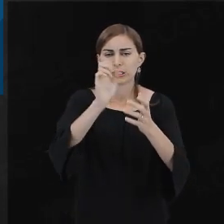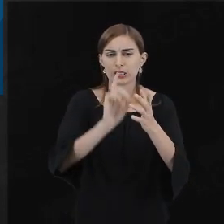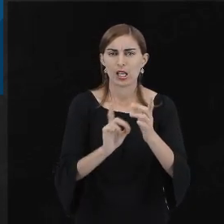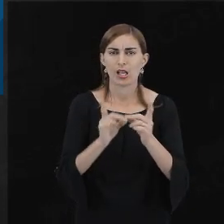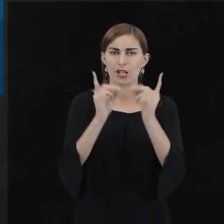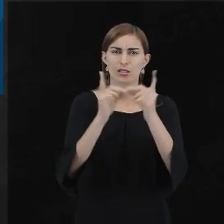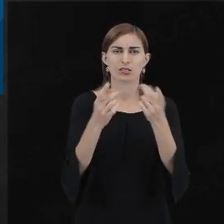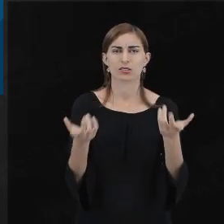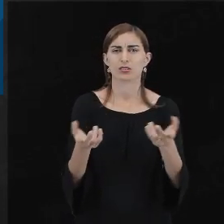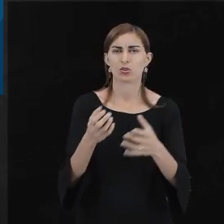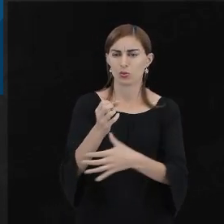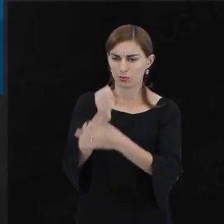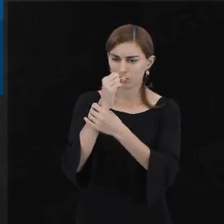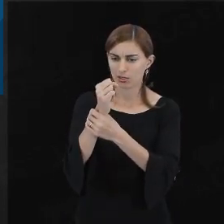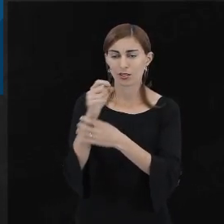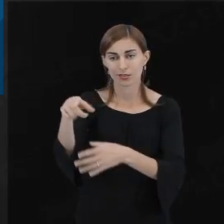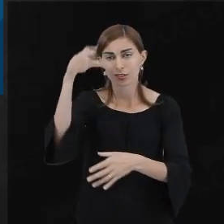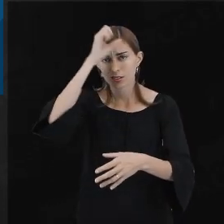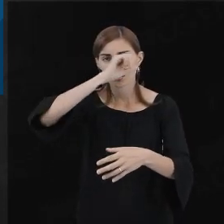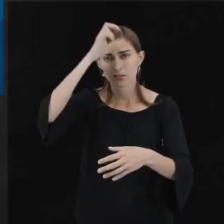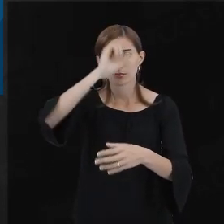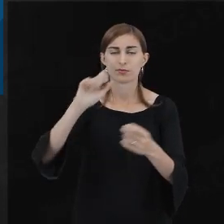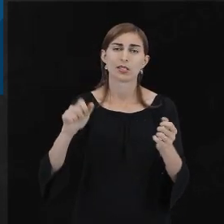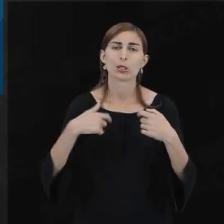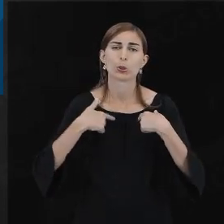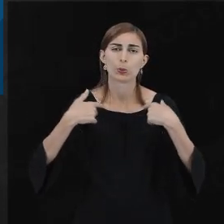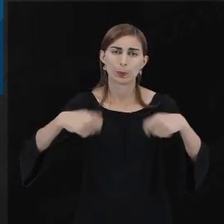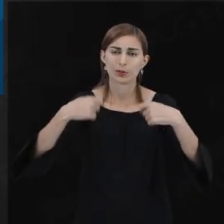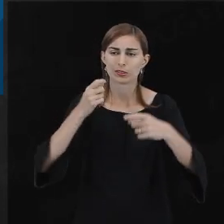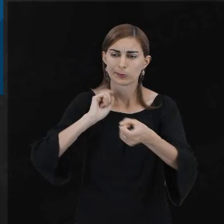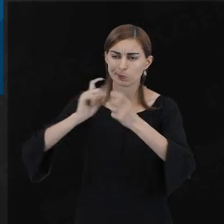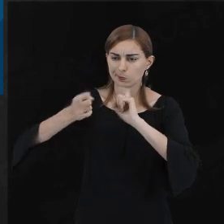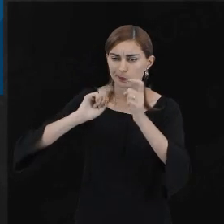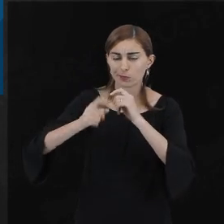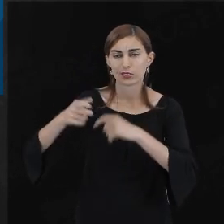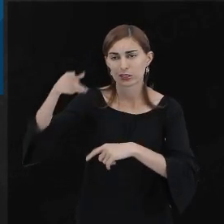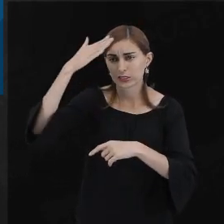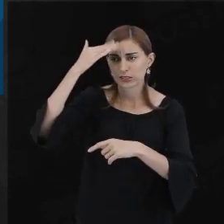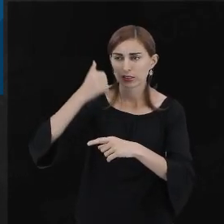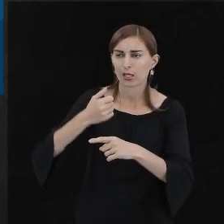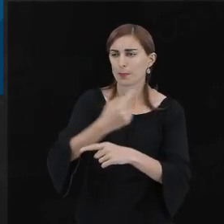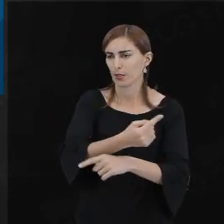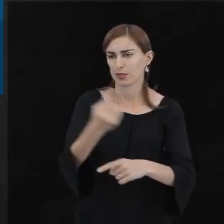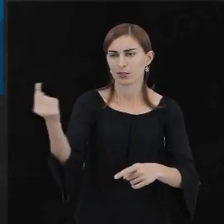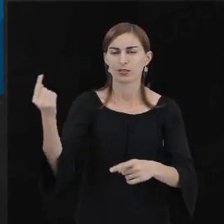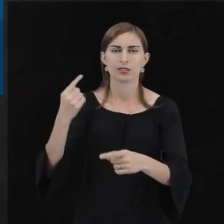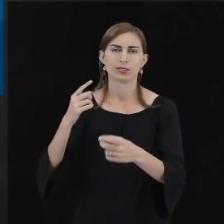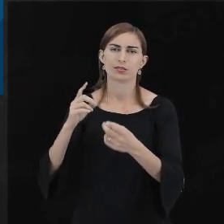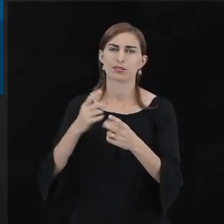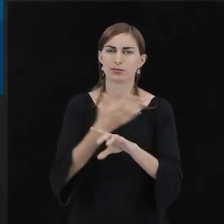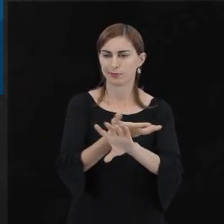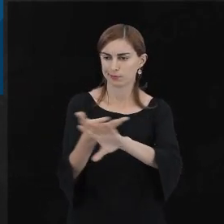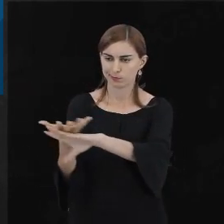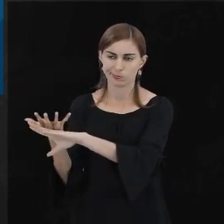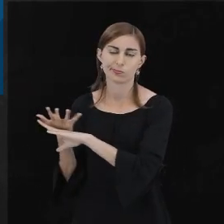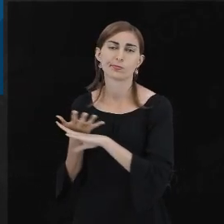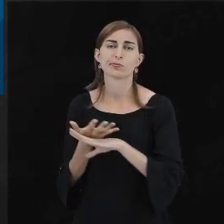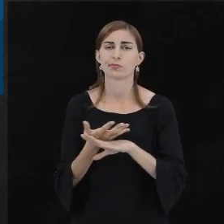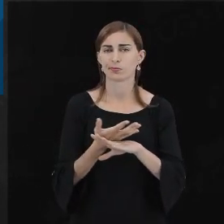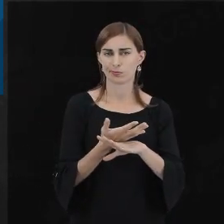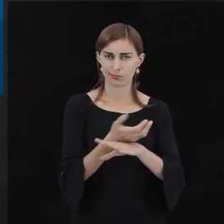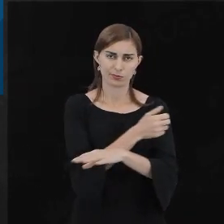aprendizagem científica. Então, esse prazo fixo, às vezes, ele é complicado. A gente precisa ter parâmetros, sim, para poder a rede